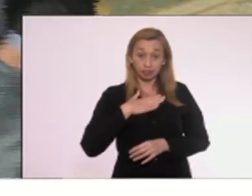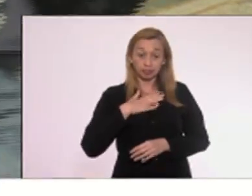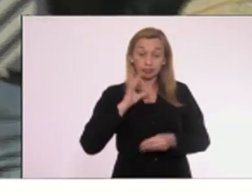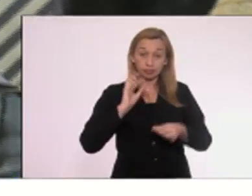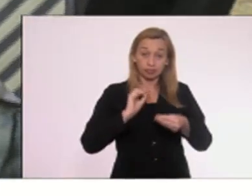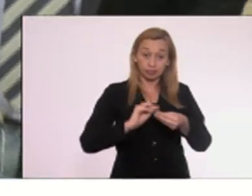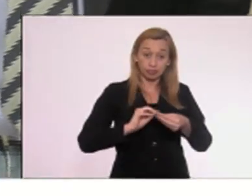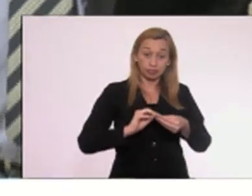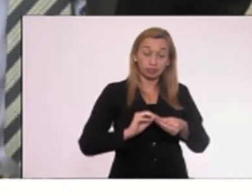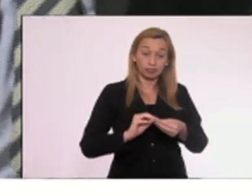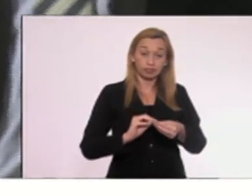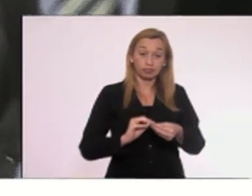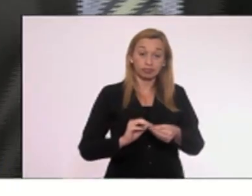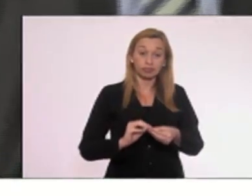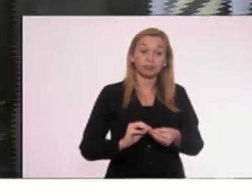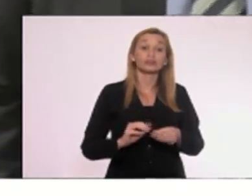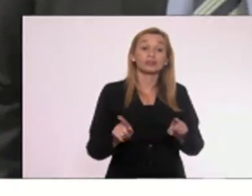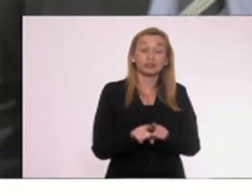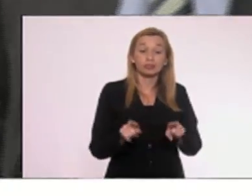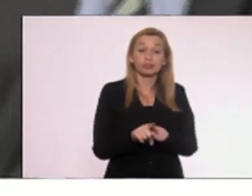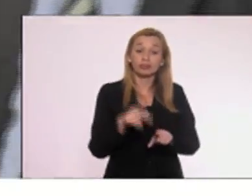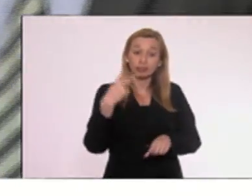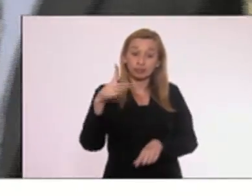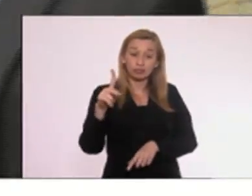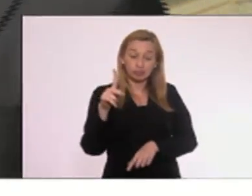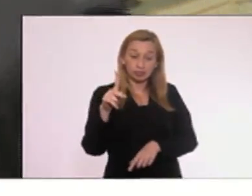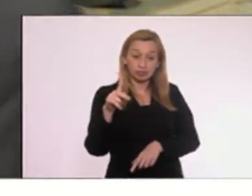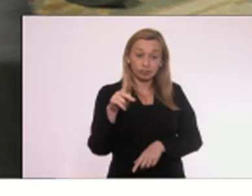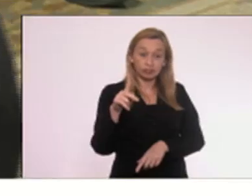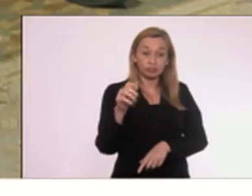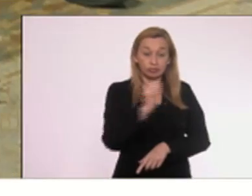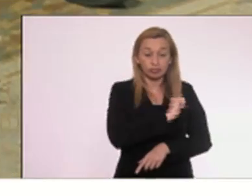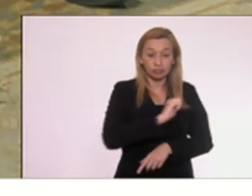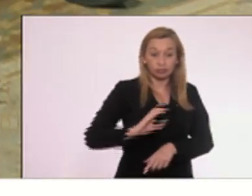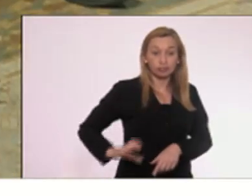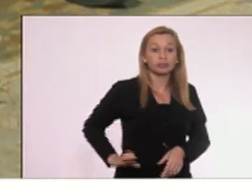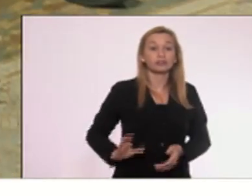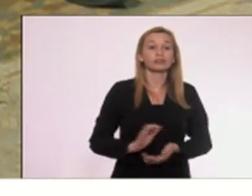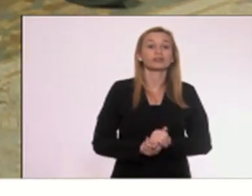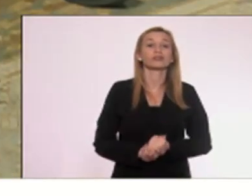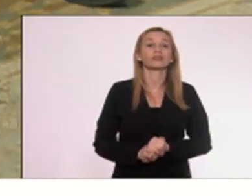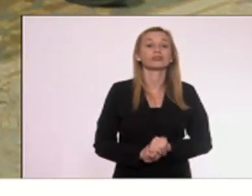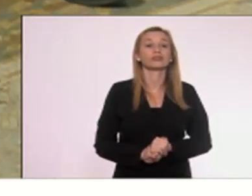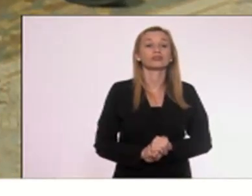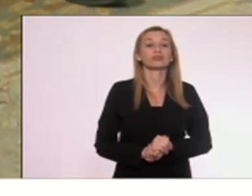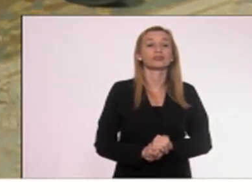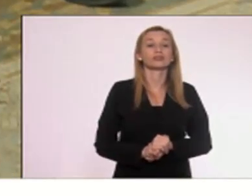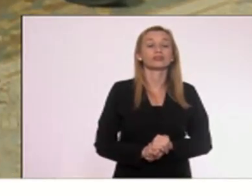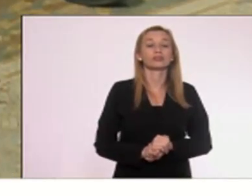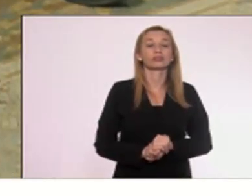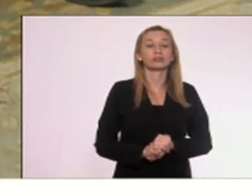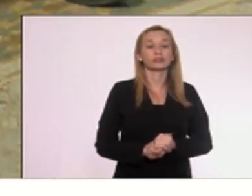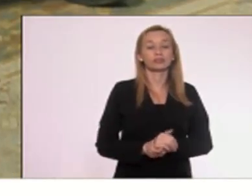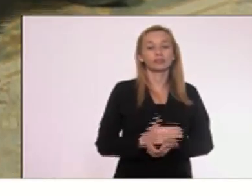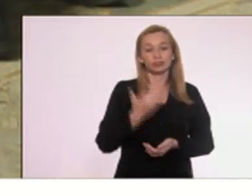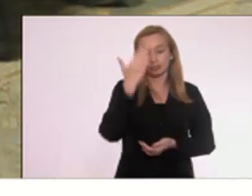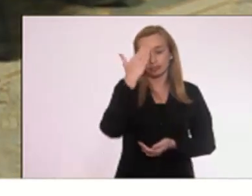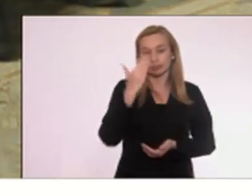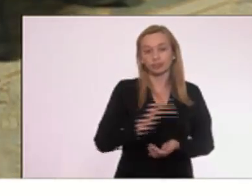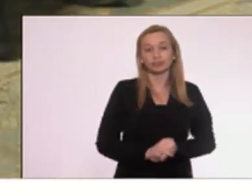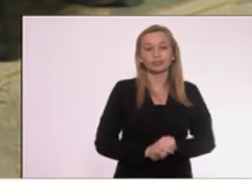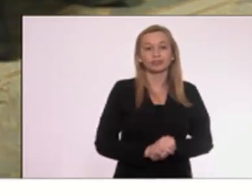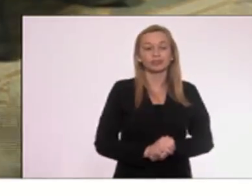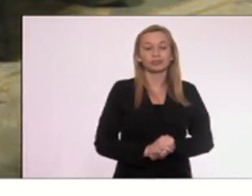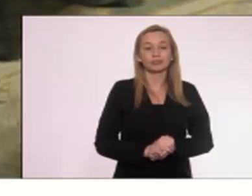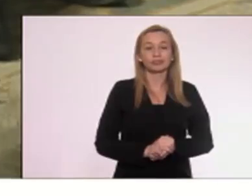também de Vossa Excelência, Sua Excelência, deputado André Siciliano, ok? Como coautores. Obrigada. Tá bom. Declaração de voto,